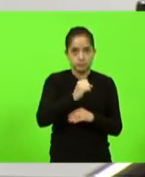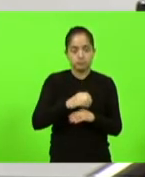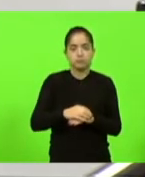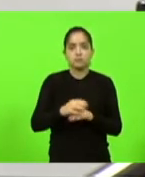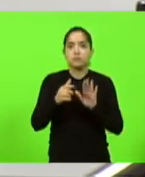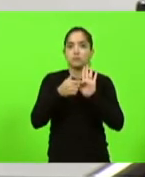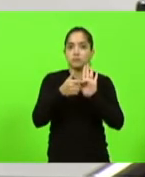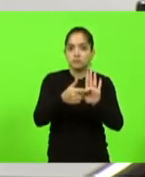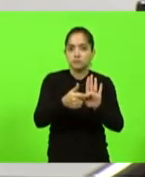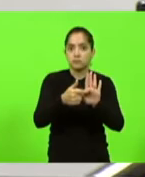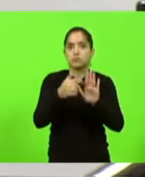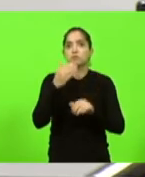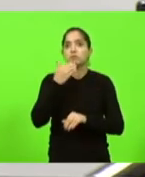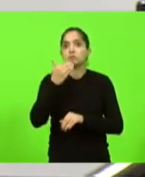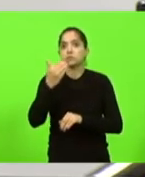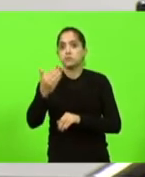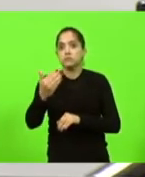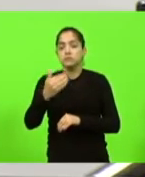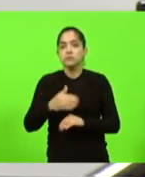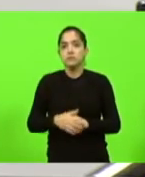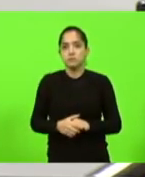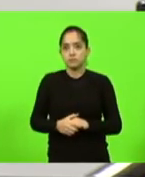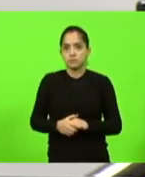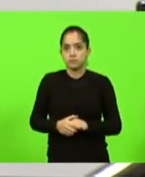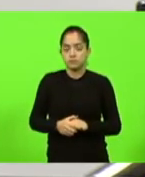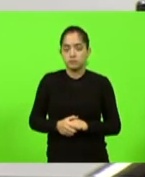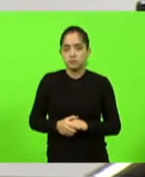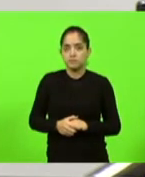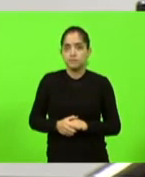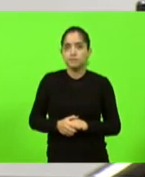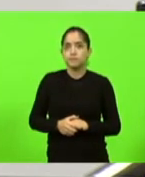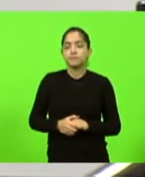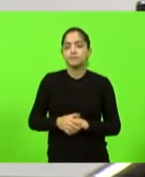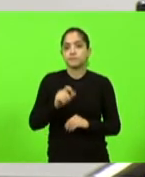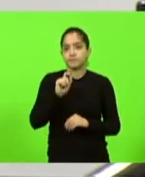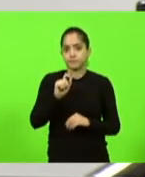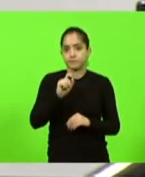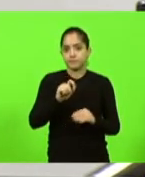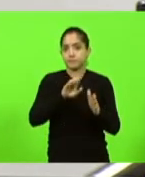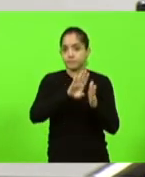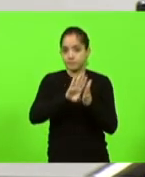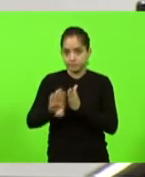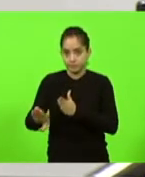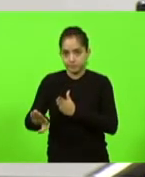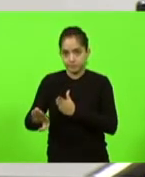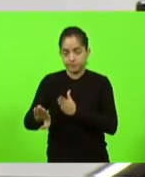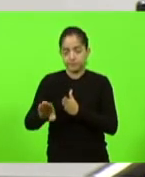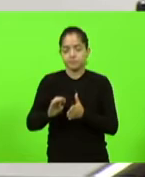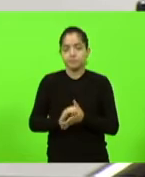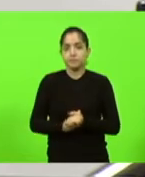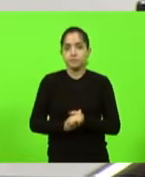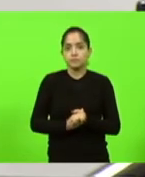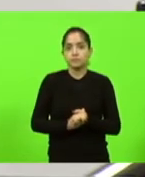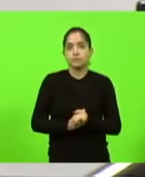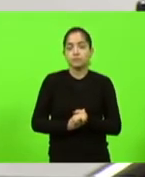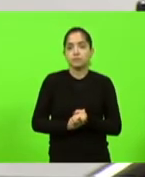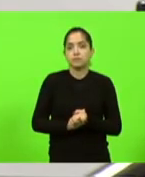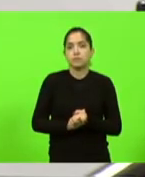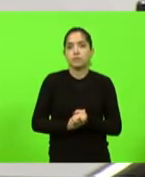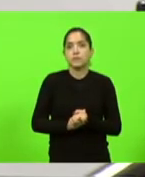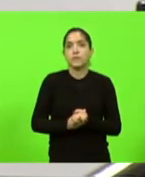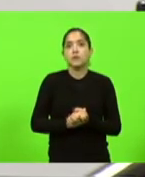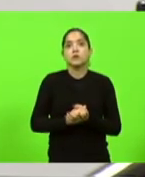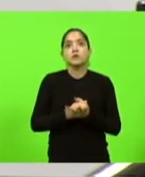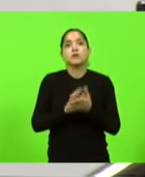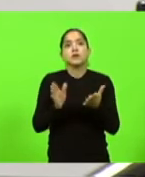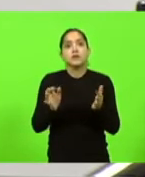um requerimento de diligenciamento, que restou rejeitado pela comissão. Quando nós estávamos finalizando